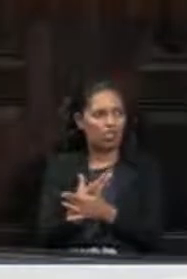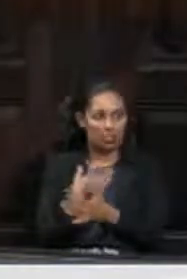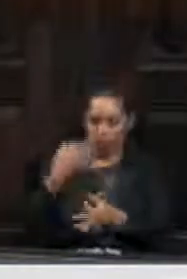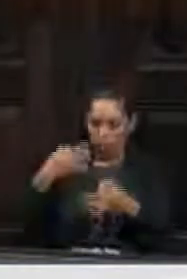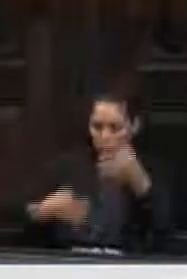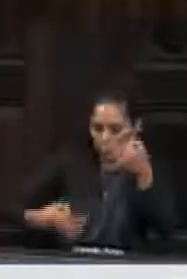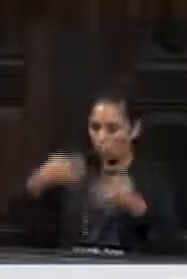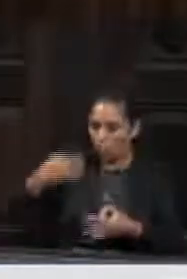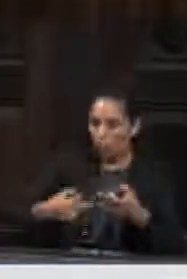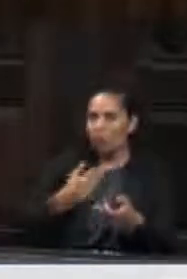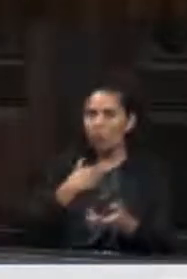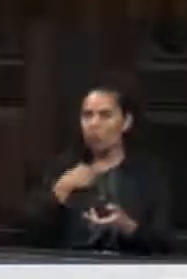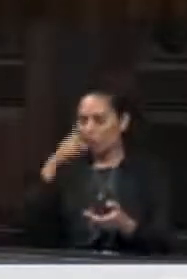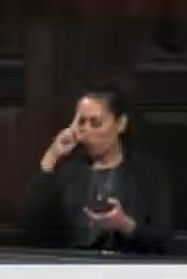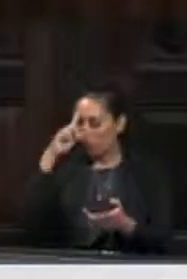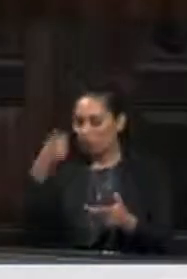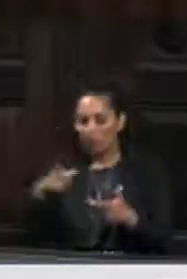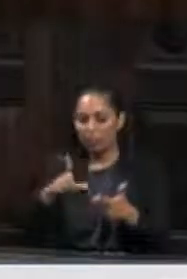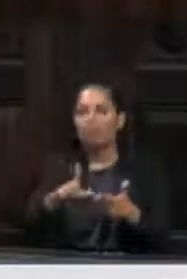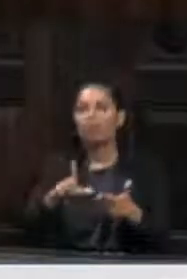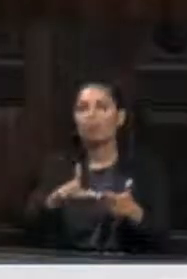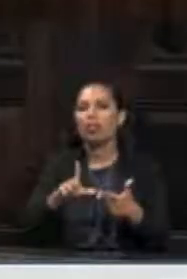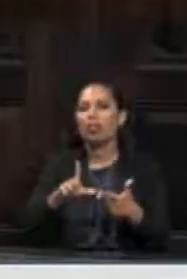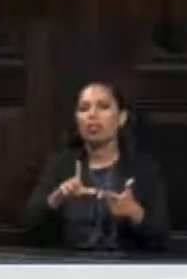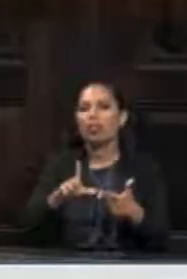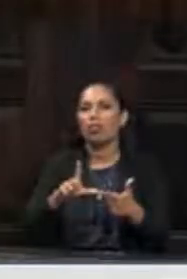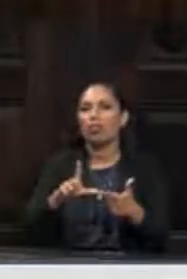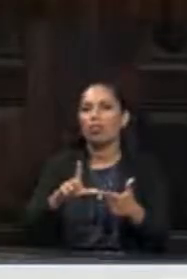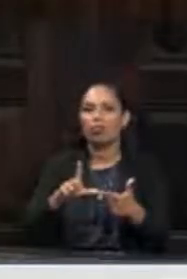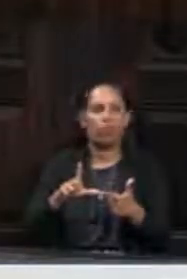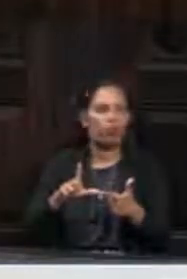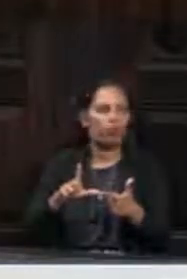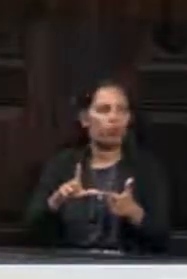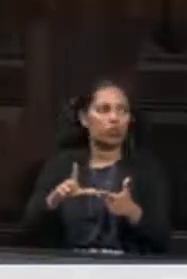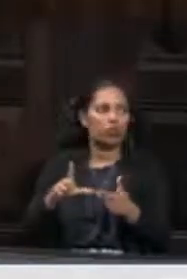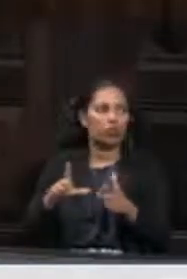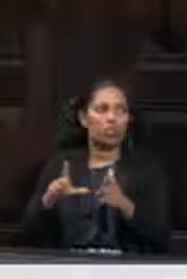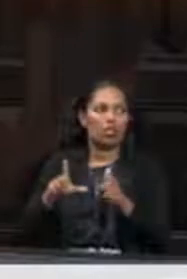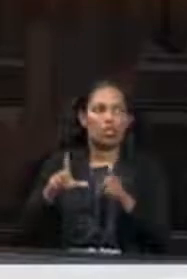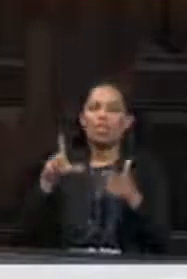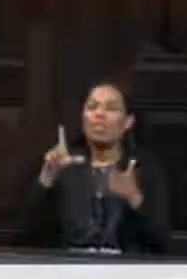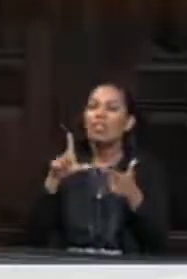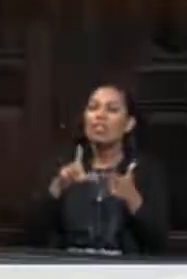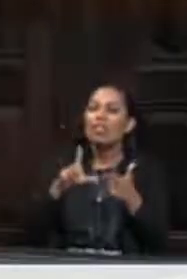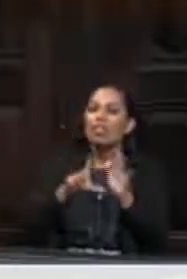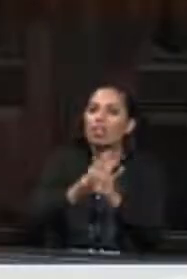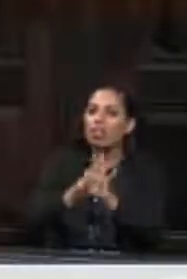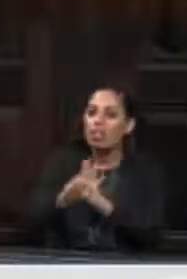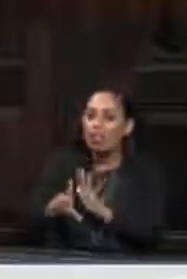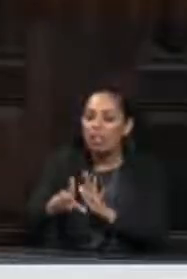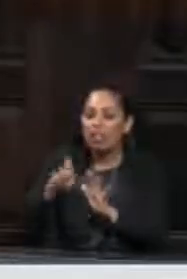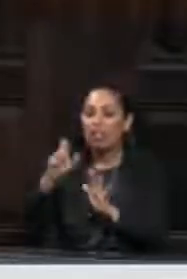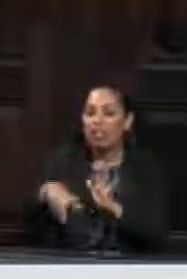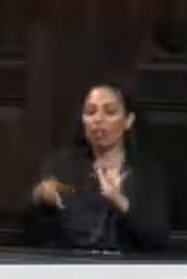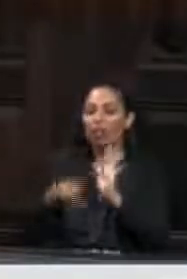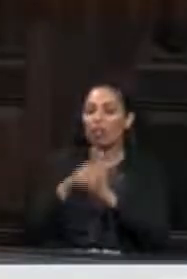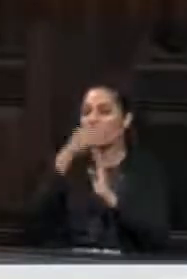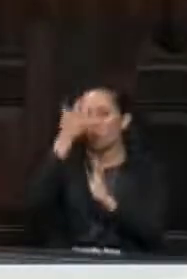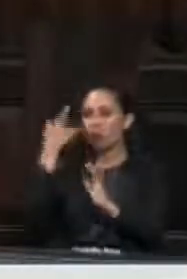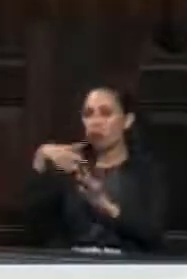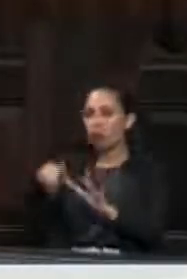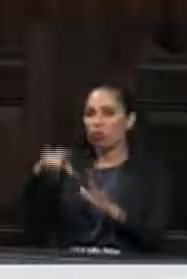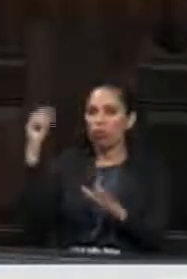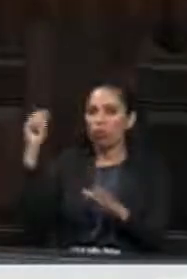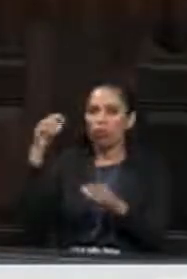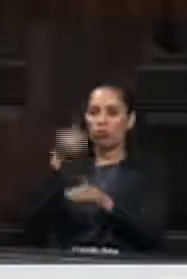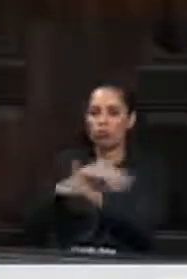legislar. Legislar é atribuição daqueles que foram eleitos pelo povo para tal função. Os autores da